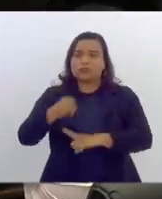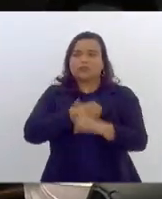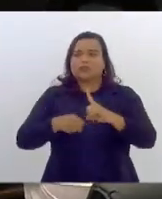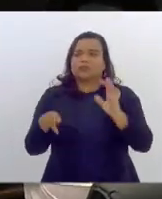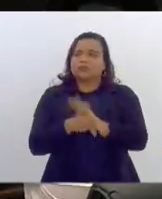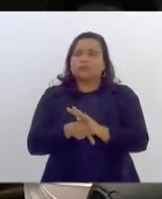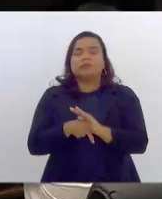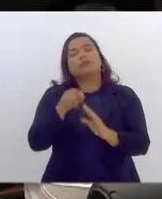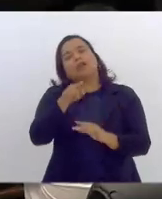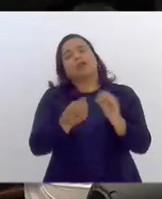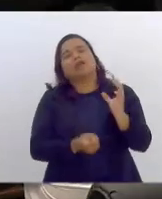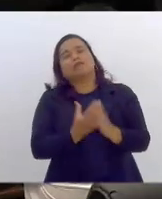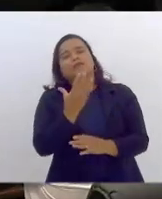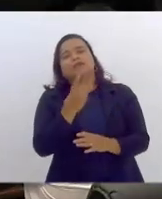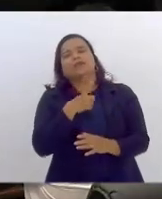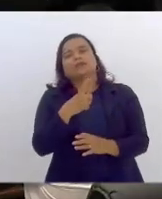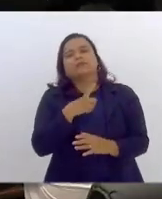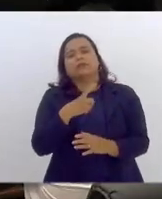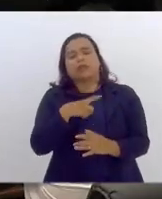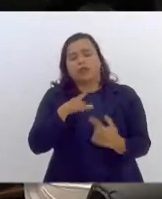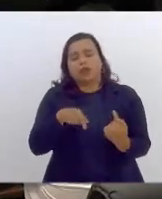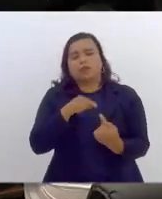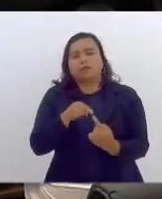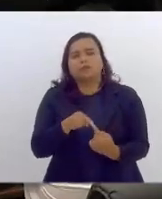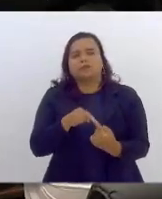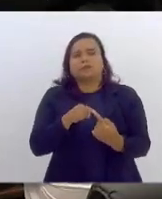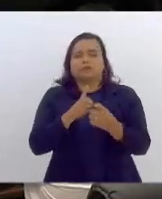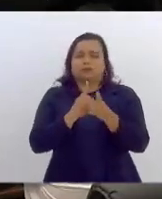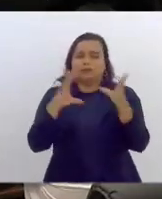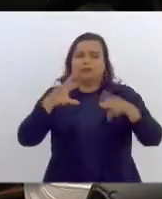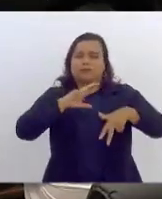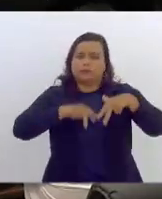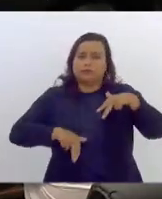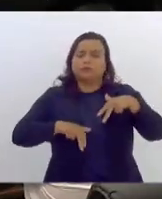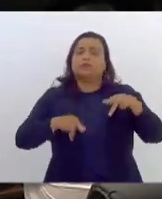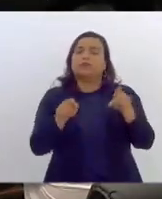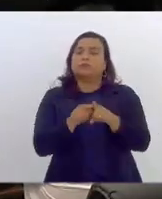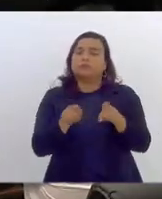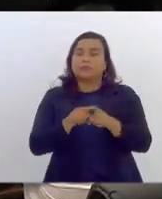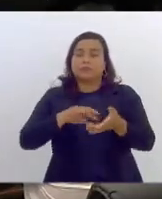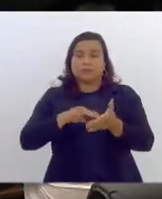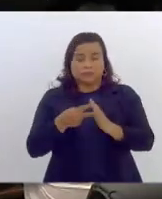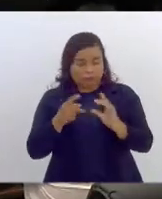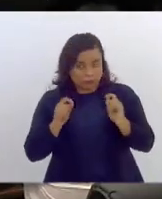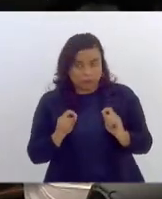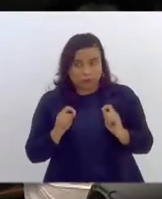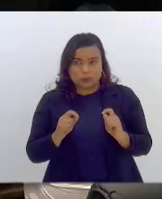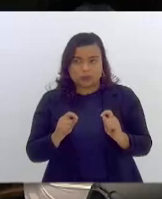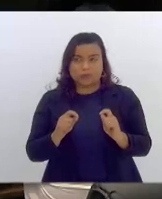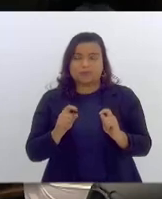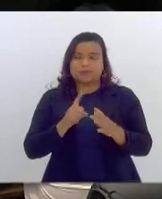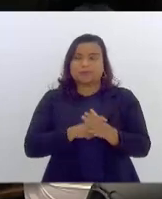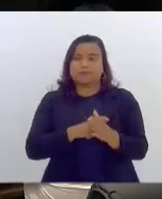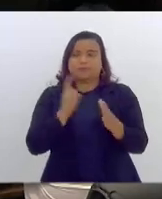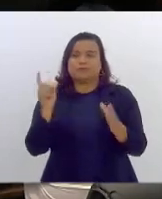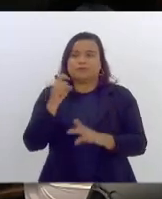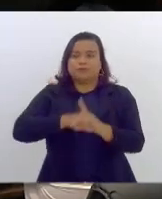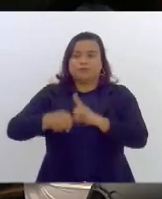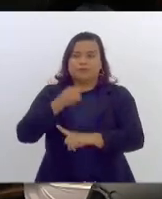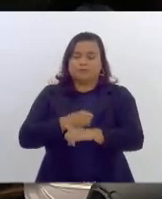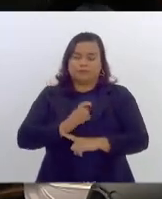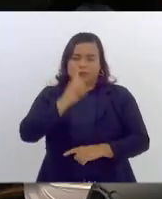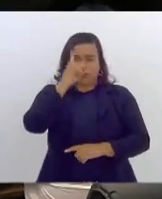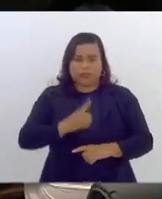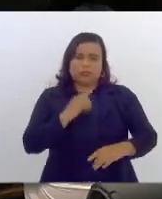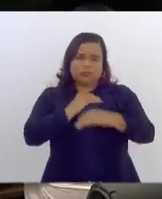A Fundação tem como foco a democracia de gênero, o que significa a emancipação social e direitos iguais para